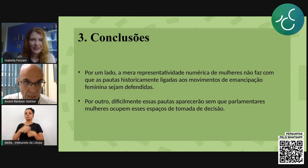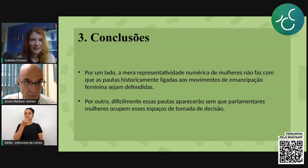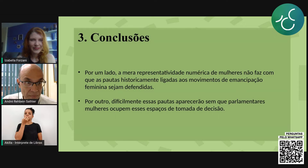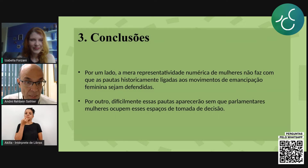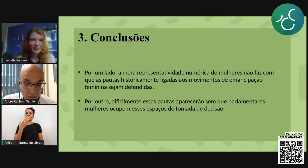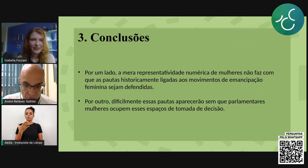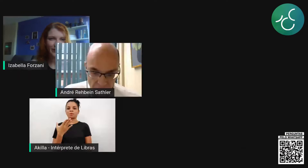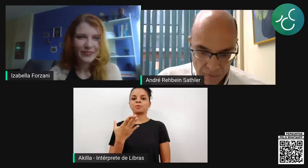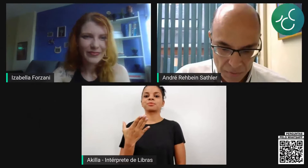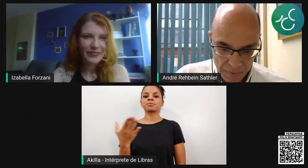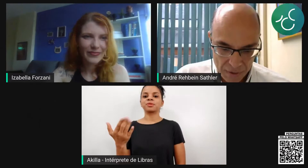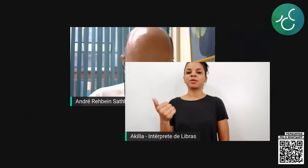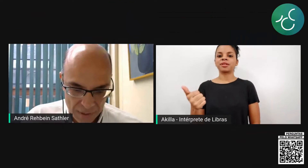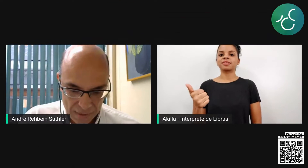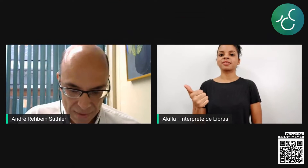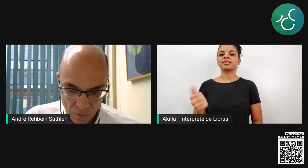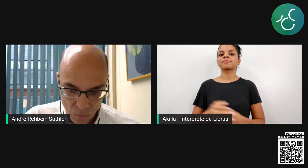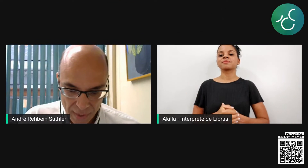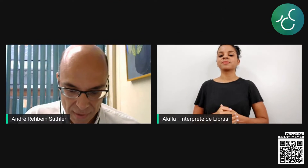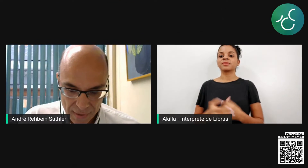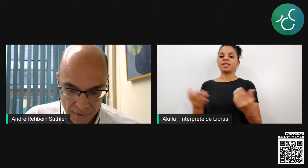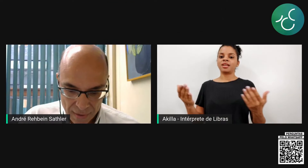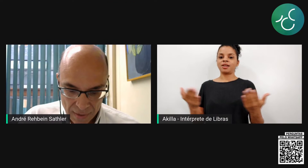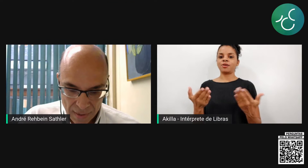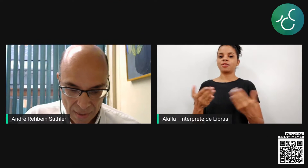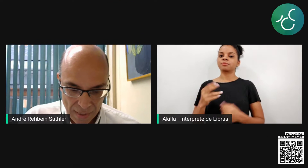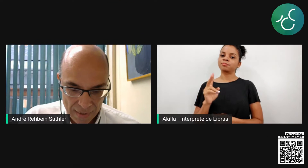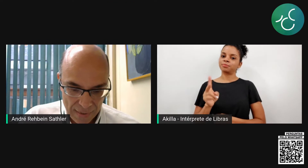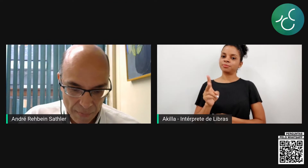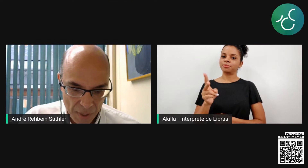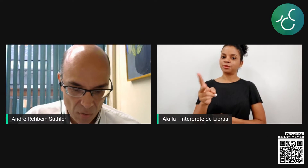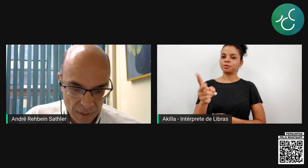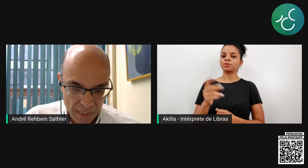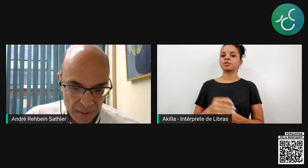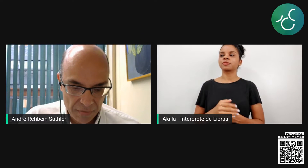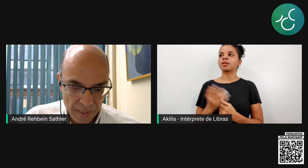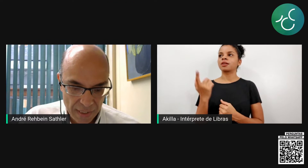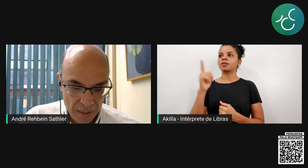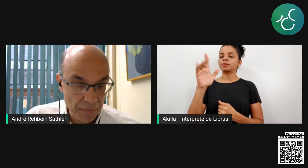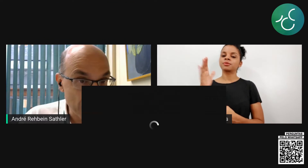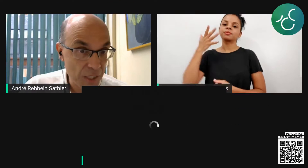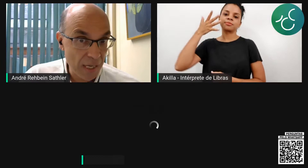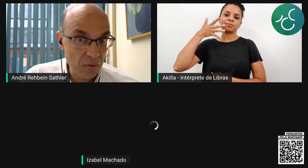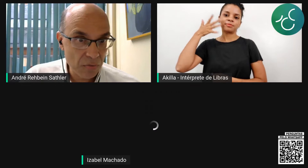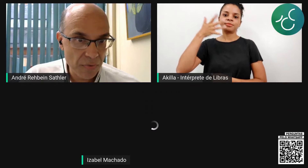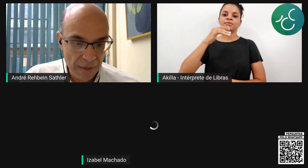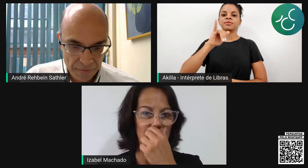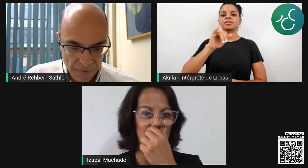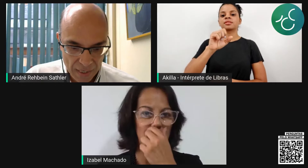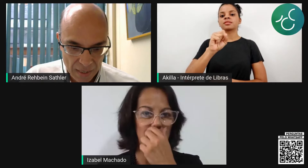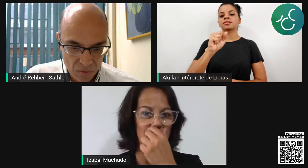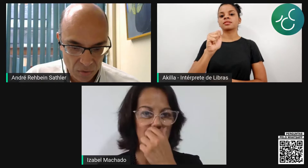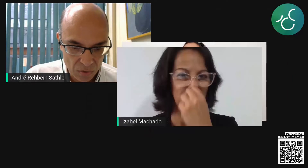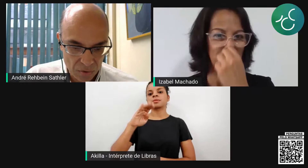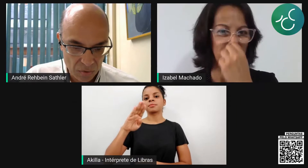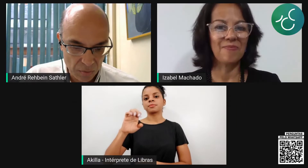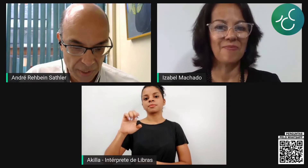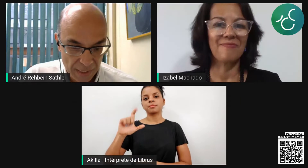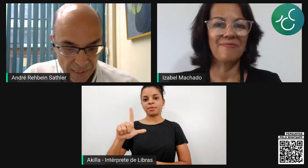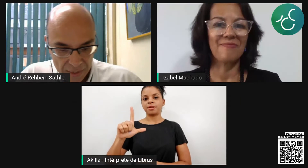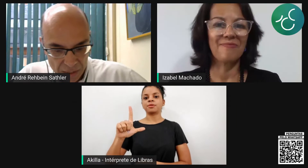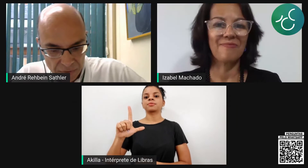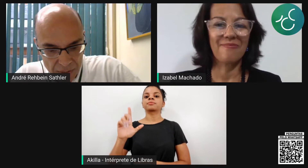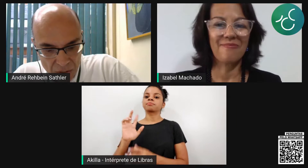no final. Vamos para a nossa sequência. A Isabel Odete Valente Machado vai falar conosco